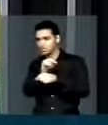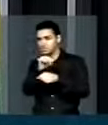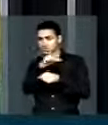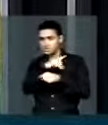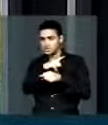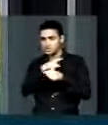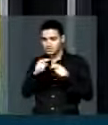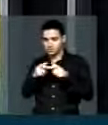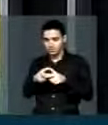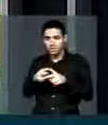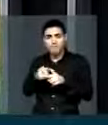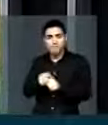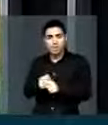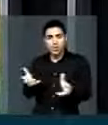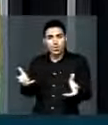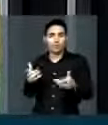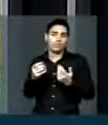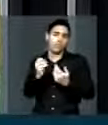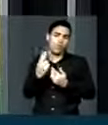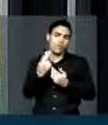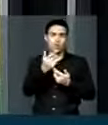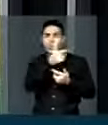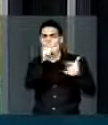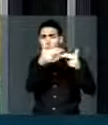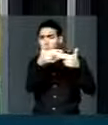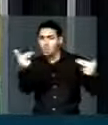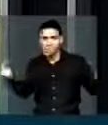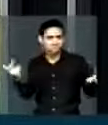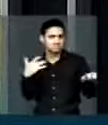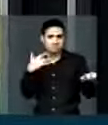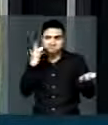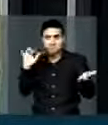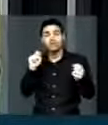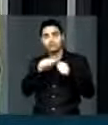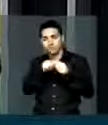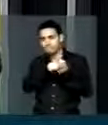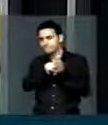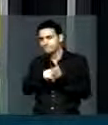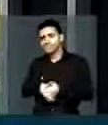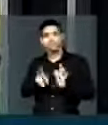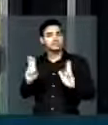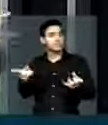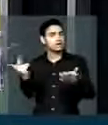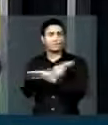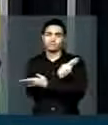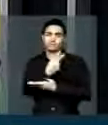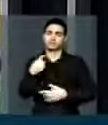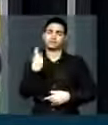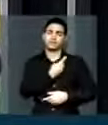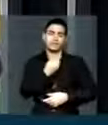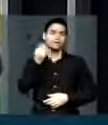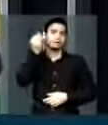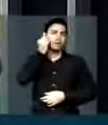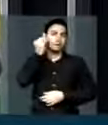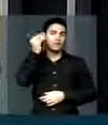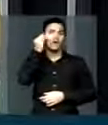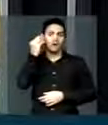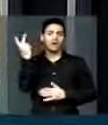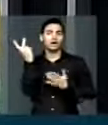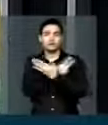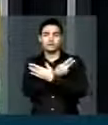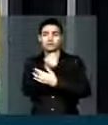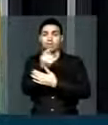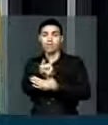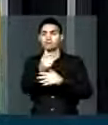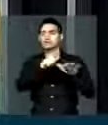explosivos, dentre outras inesperadas, o que sempre acontece e a gente vivencia isso aqui